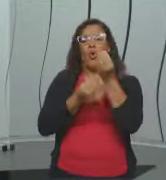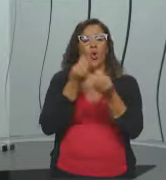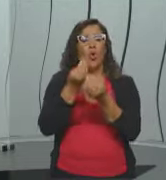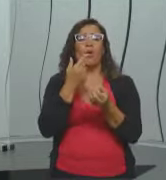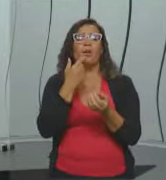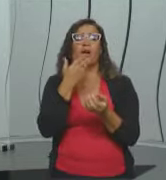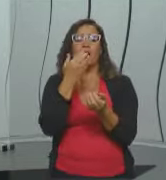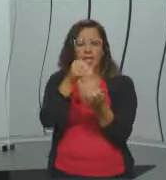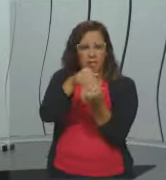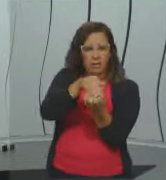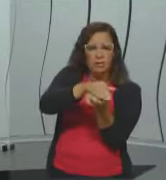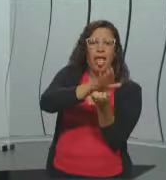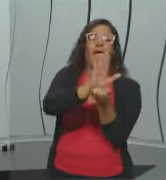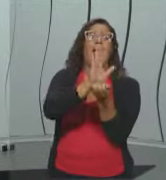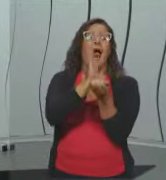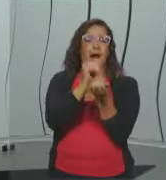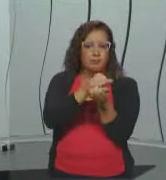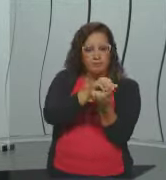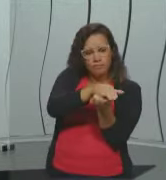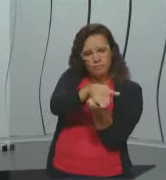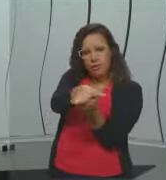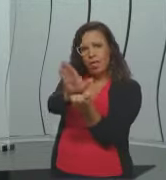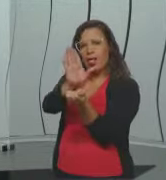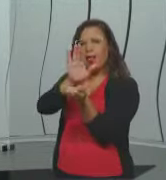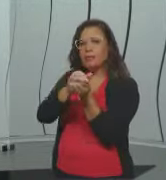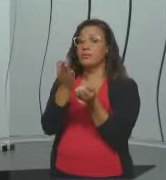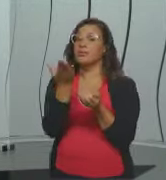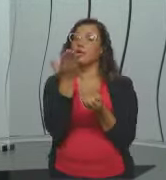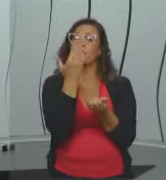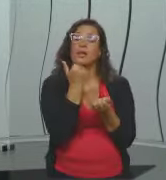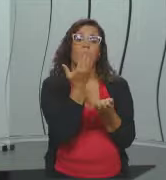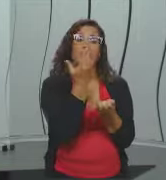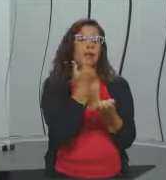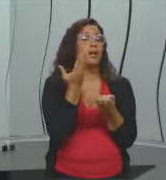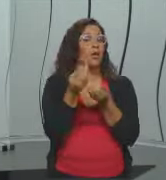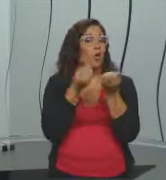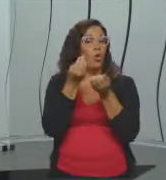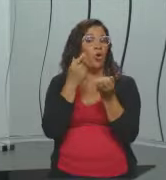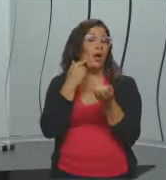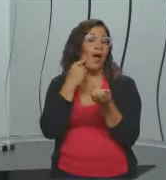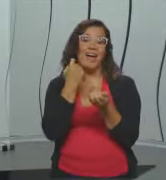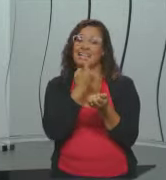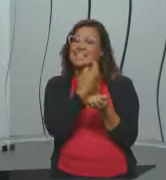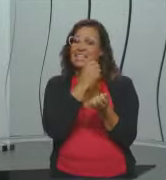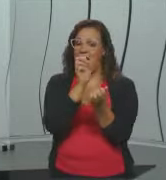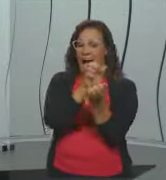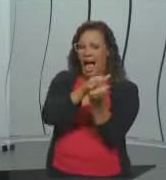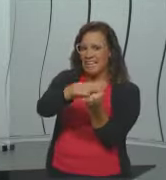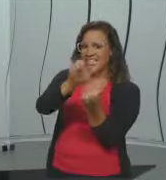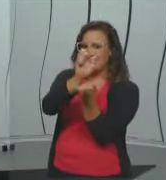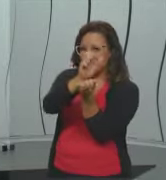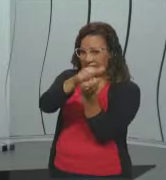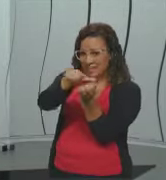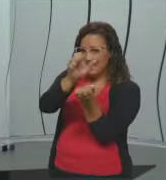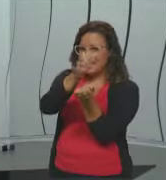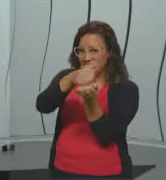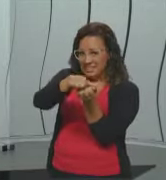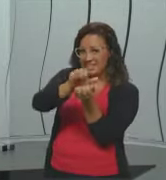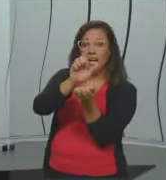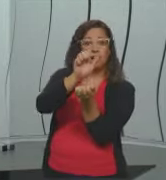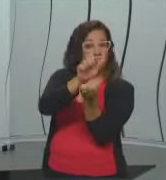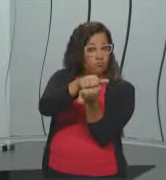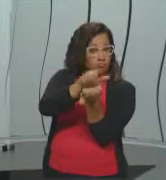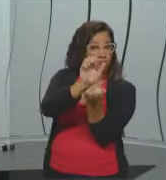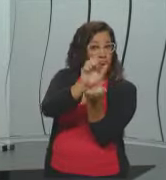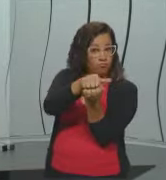empurrar o alimento para um lado e para o outro, a fim de fazer com que esse alimento passe nos dentes que cortam, passe nos dentes que amassam